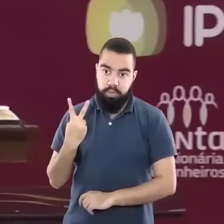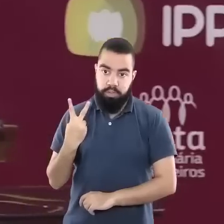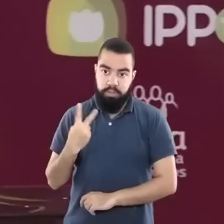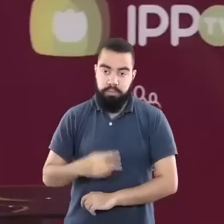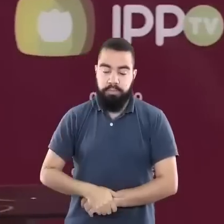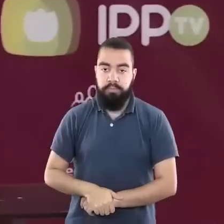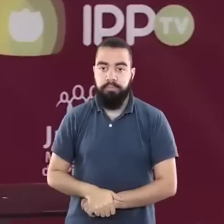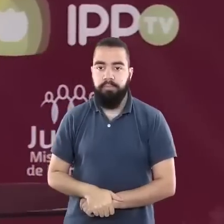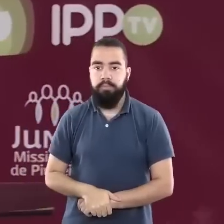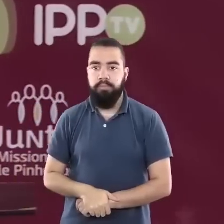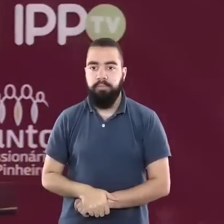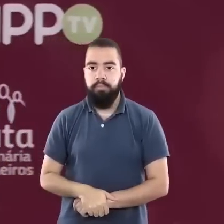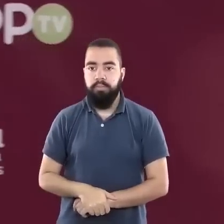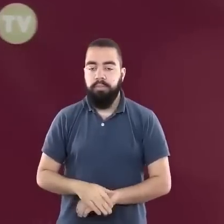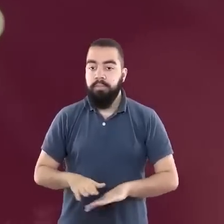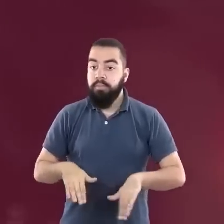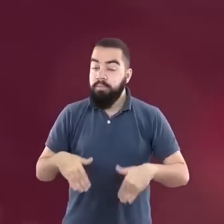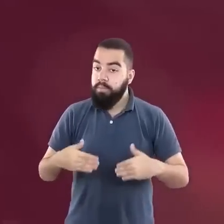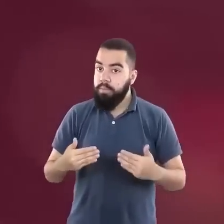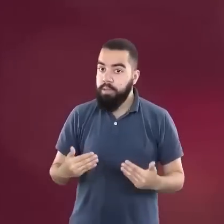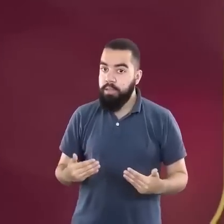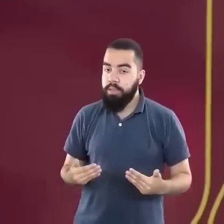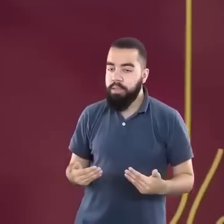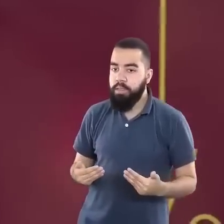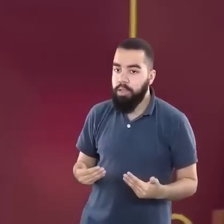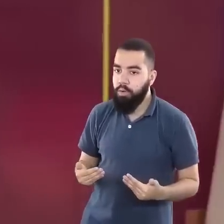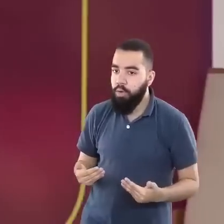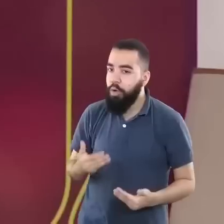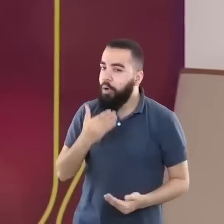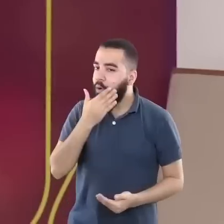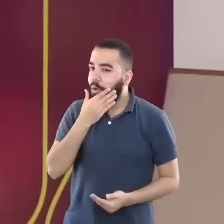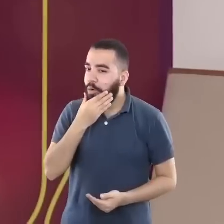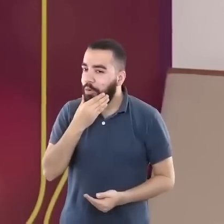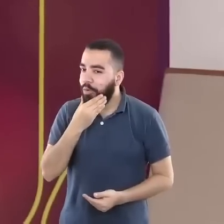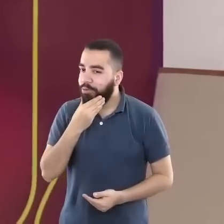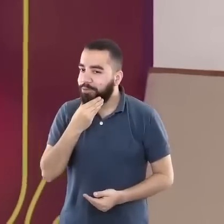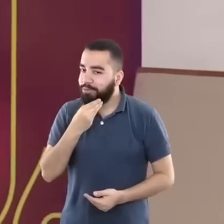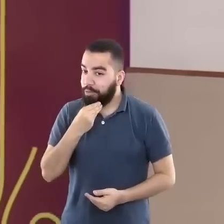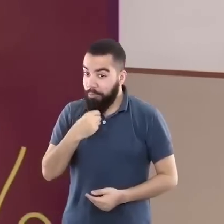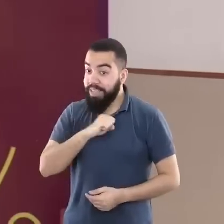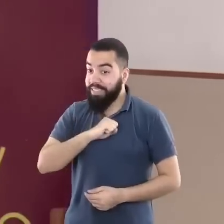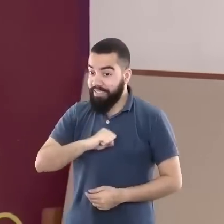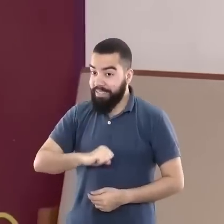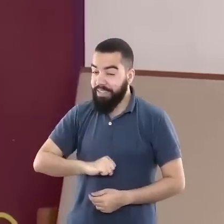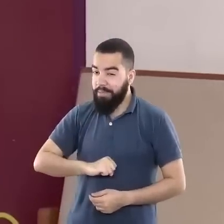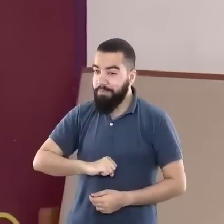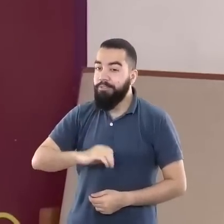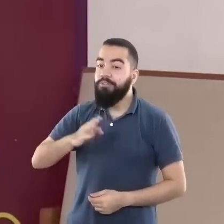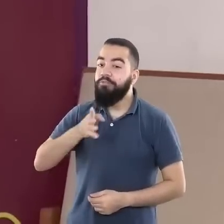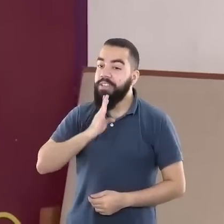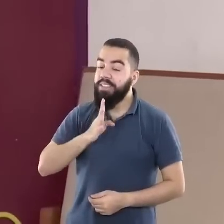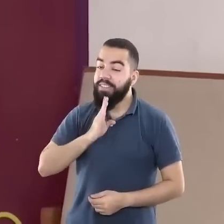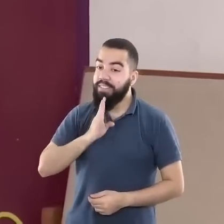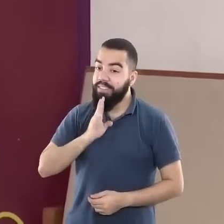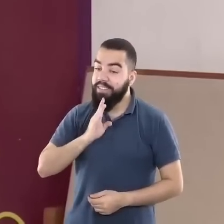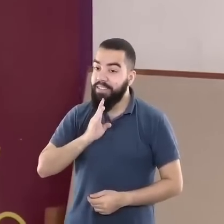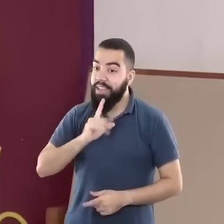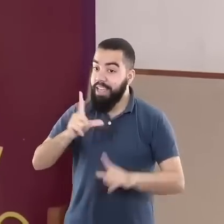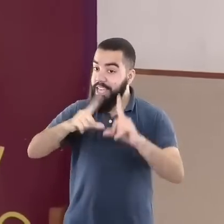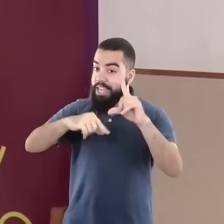e os estudiosos sabiam que Belém ficava apenas 10 km de Jerusalém tanto